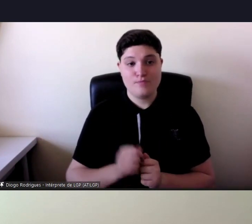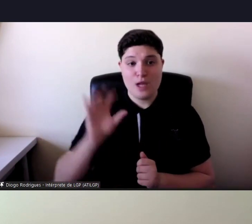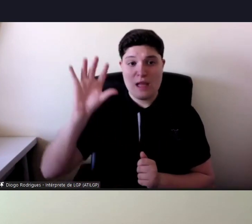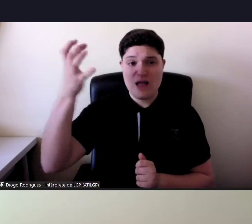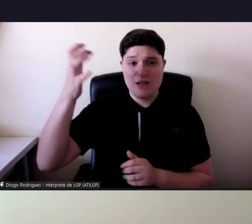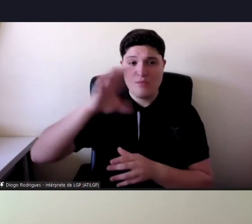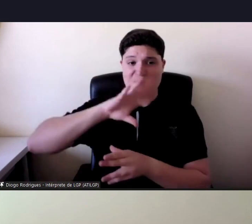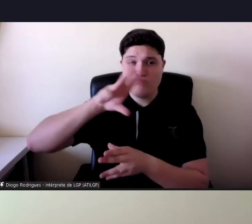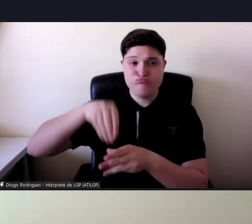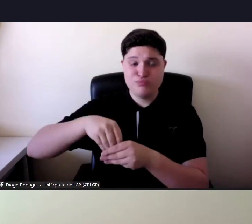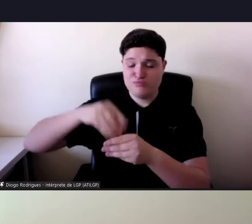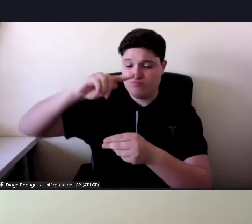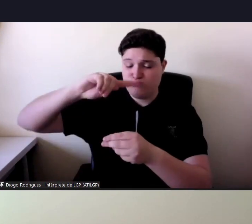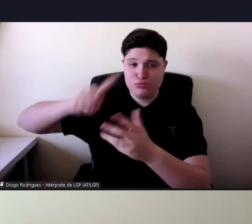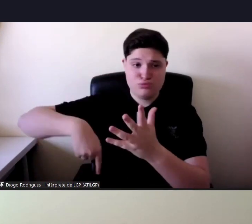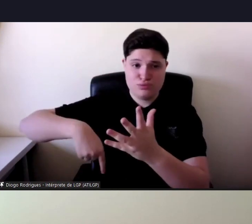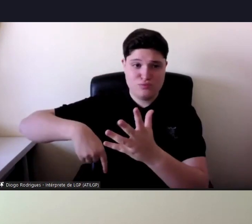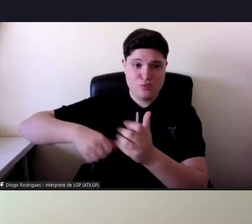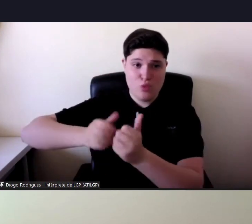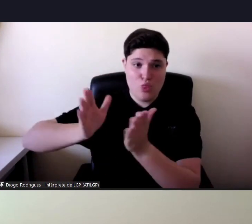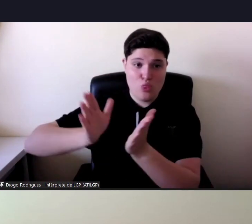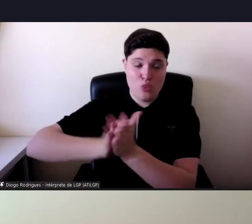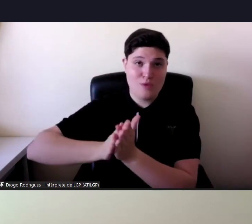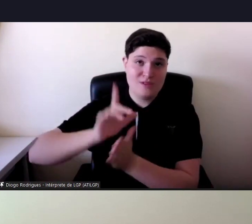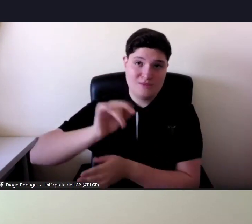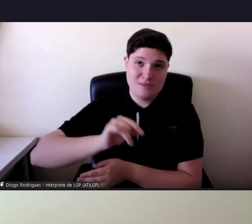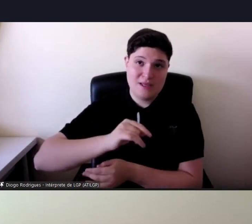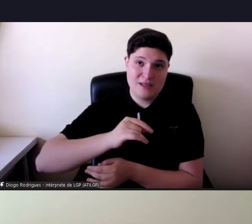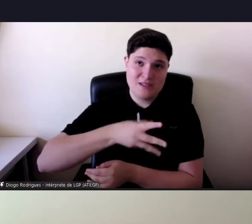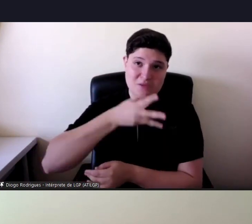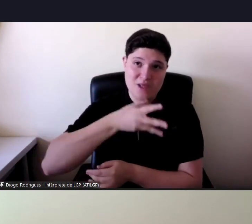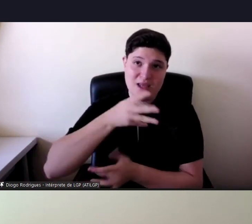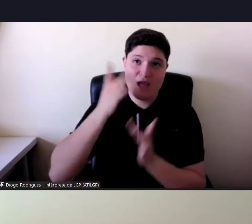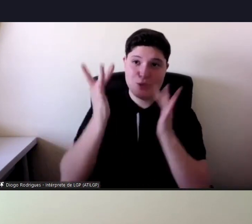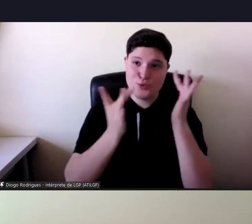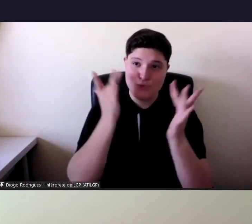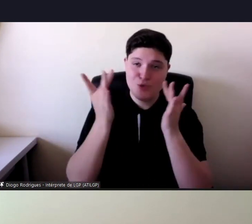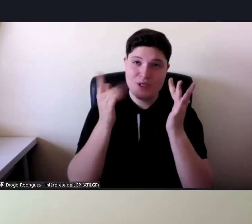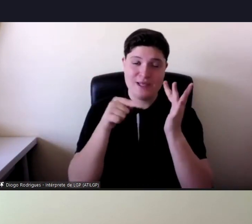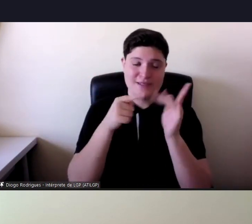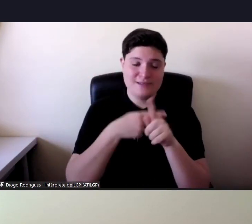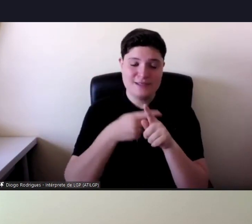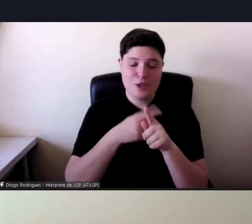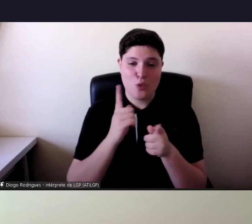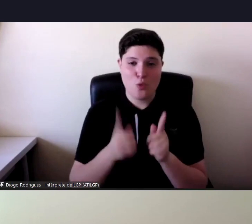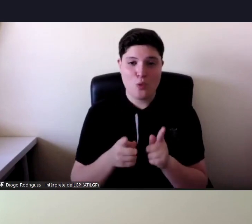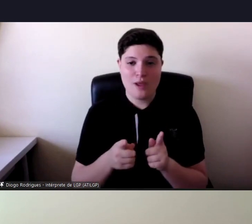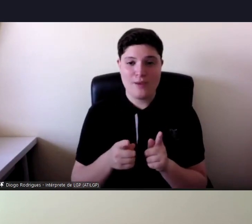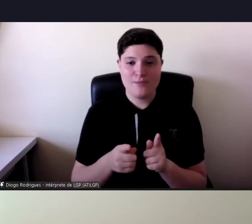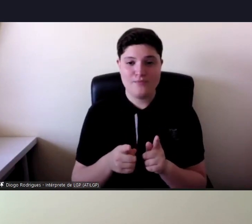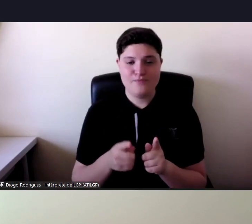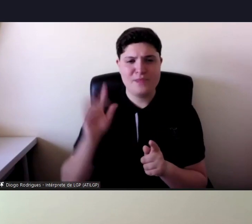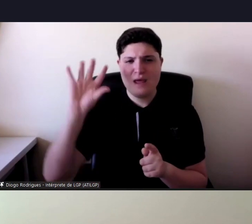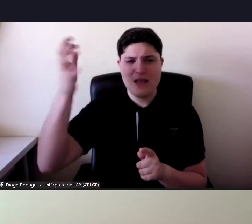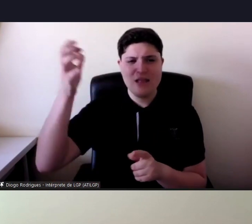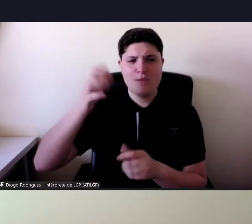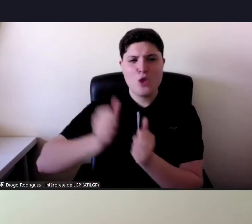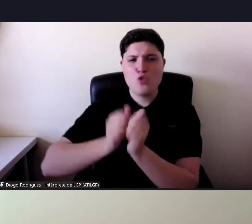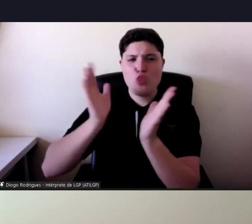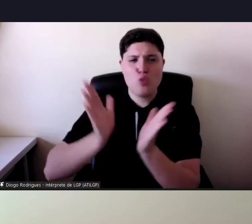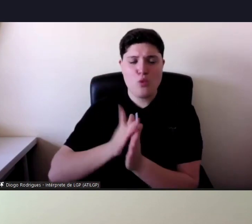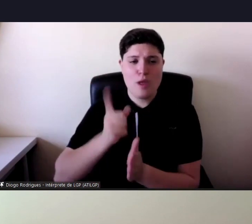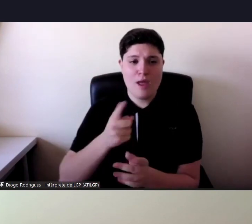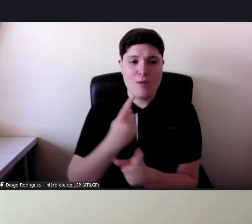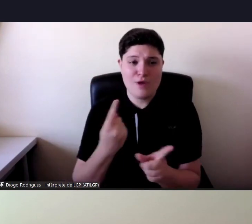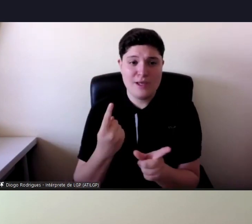de 2021, em que a Comissão de Direito Internacional, pela primeira vez na história do direito, vai reconhecer que existem